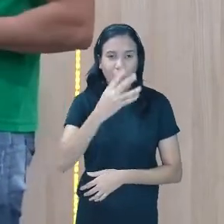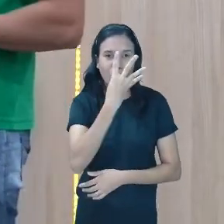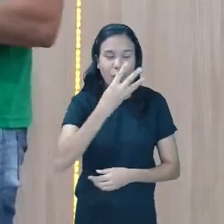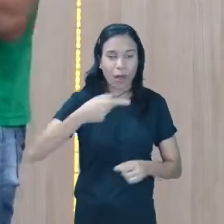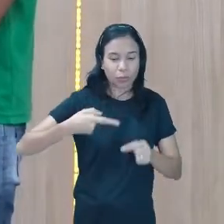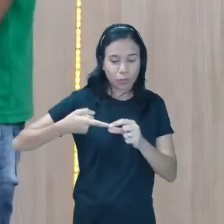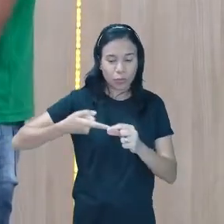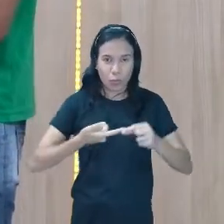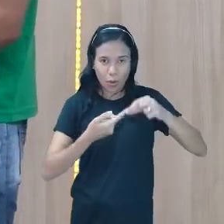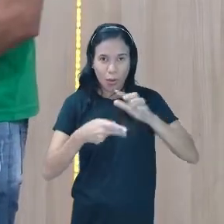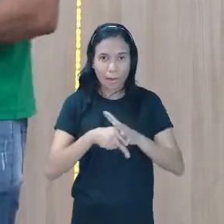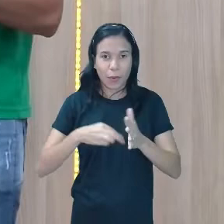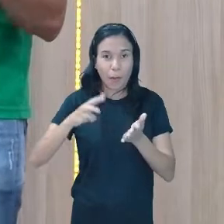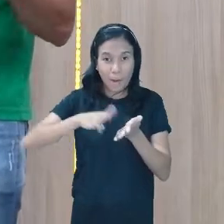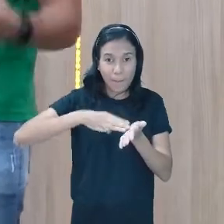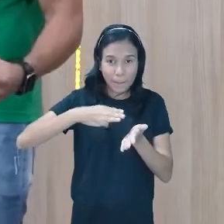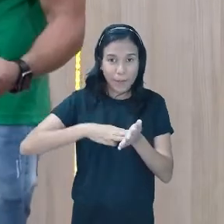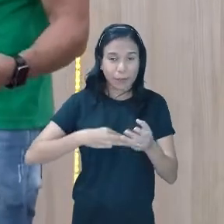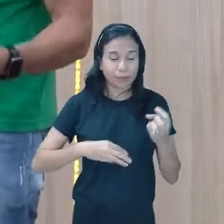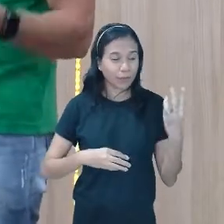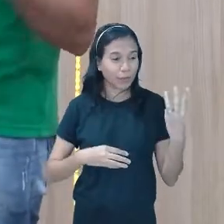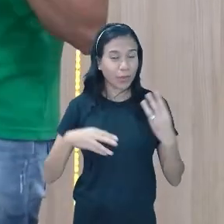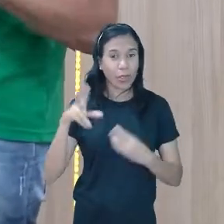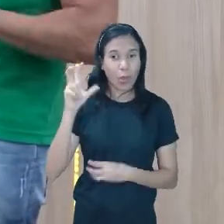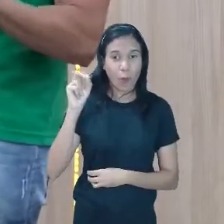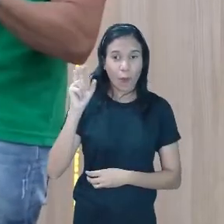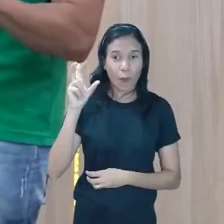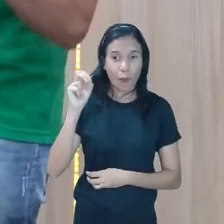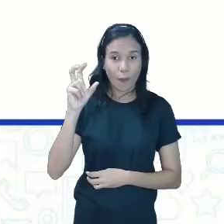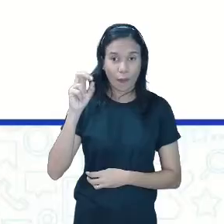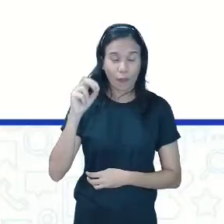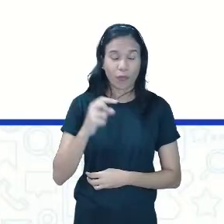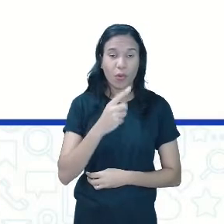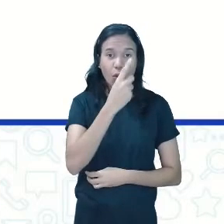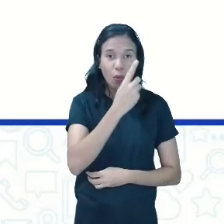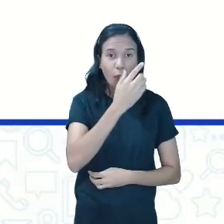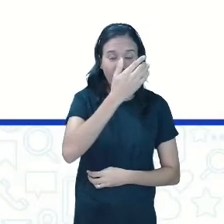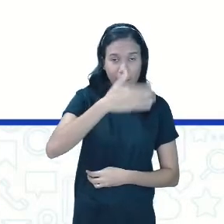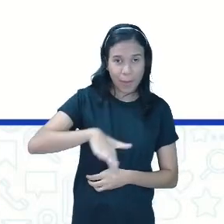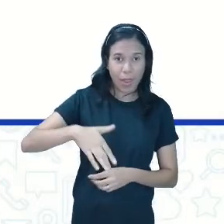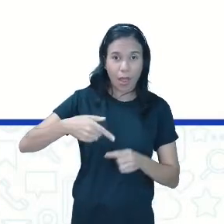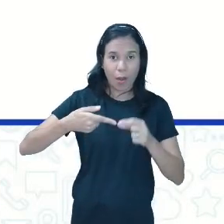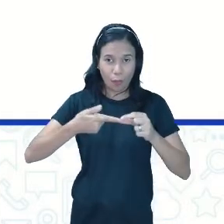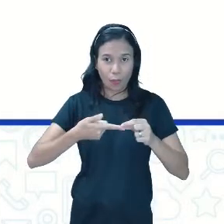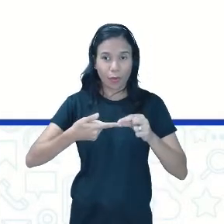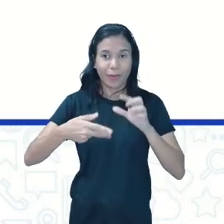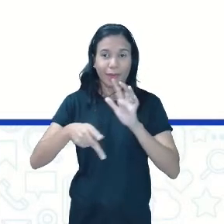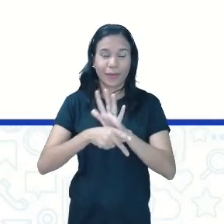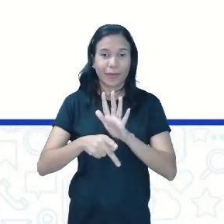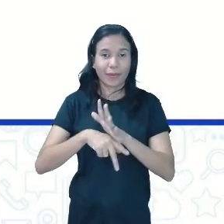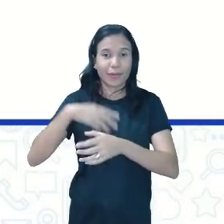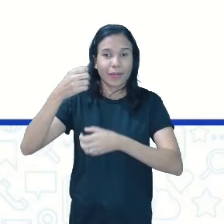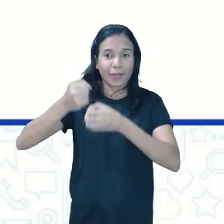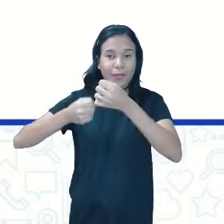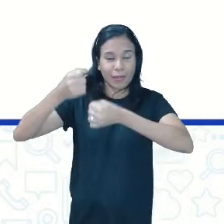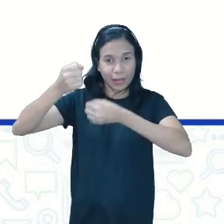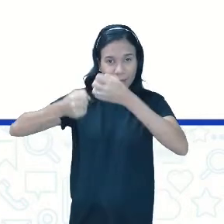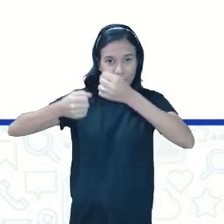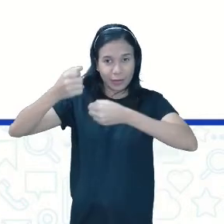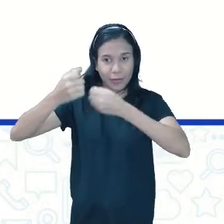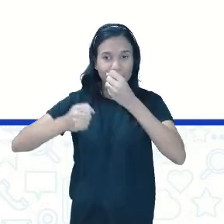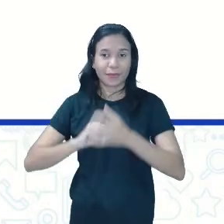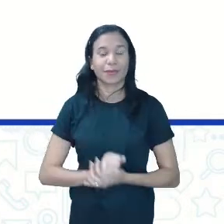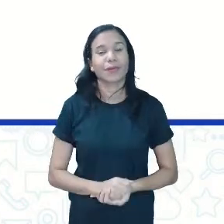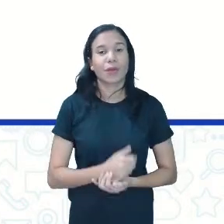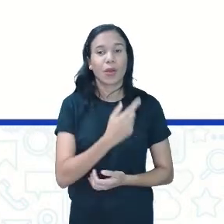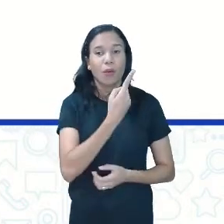de sopa de margarina, 3 ovos, ó aqui a fração, ó, 1 colher e meia, né? 1 xícara e meia de chá